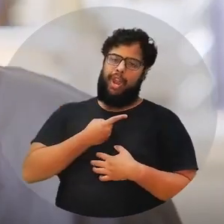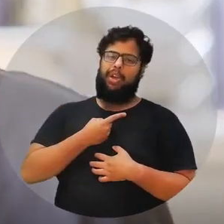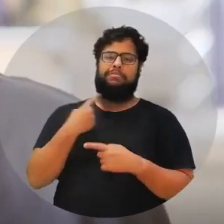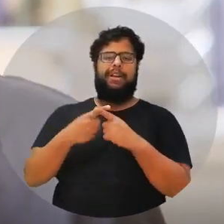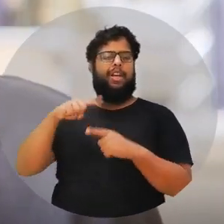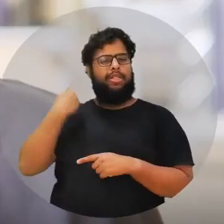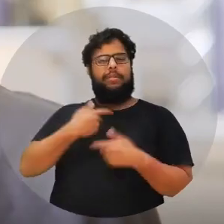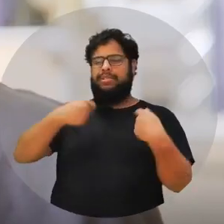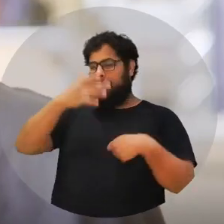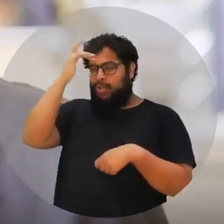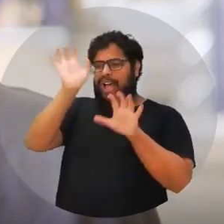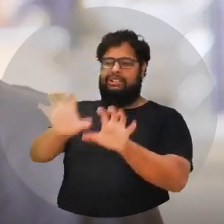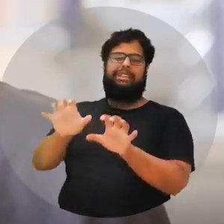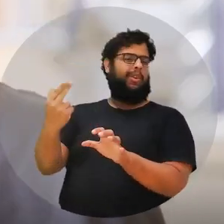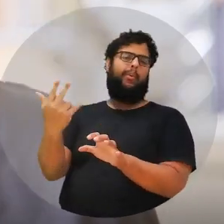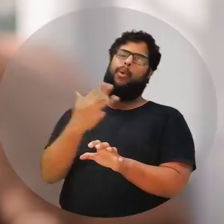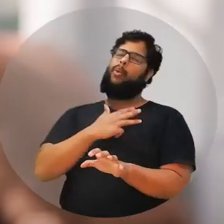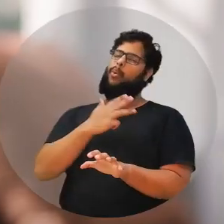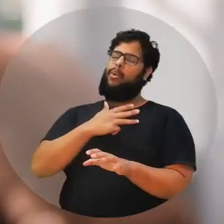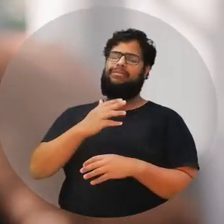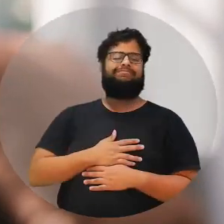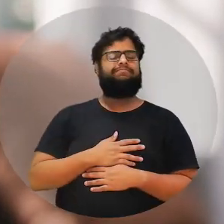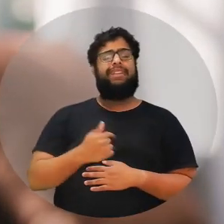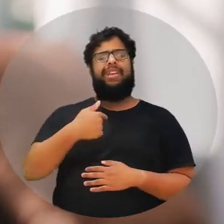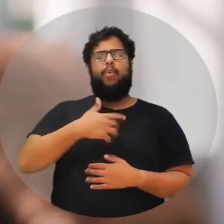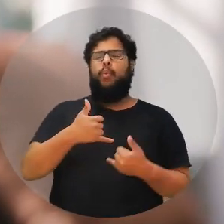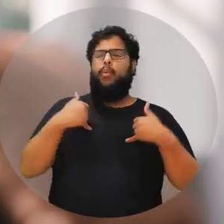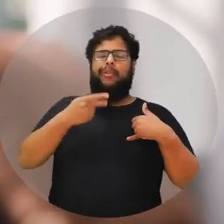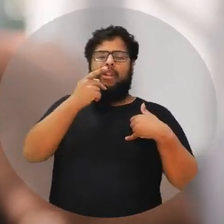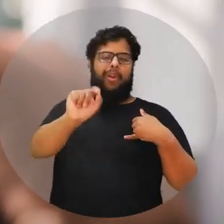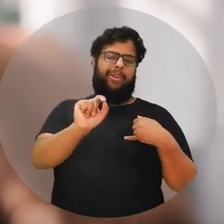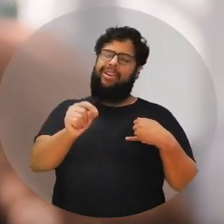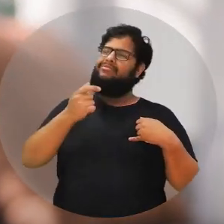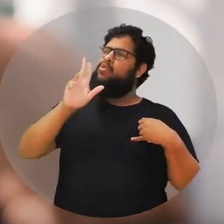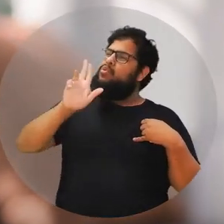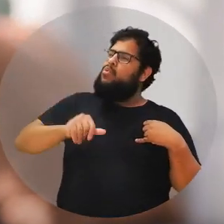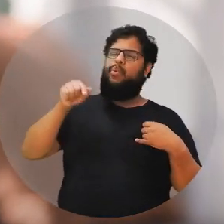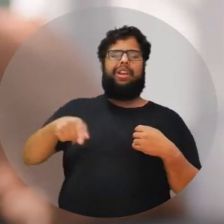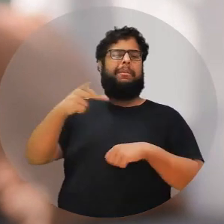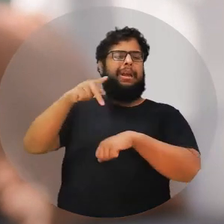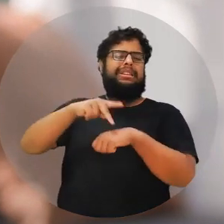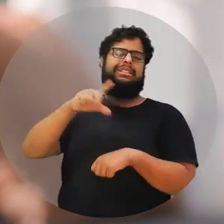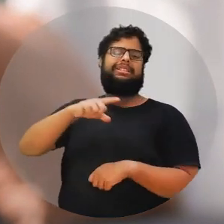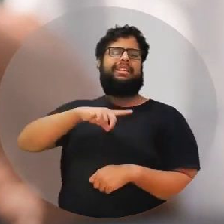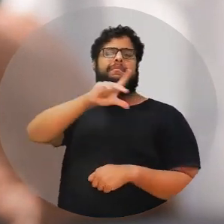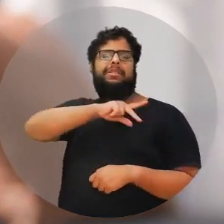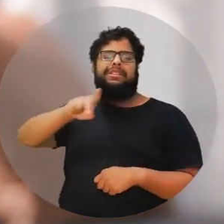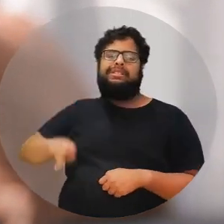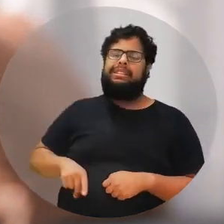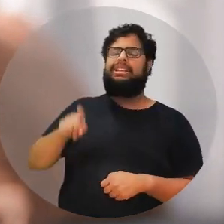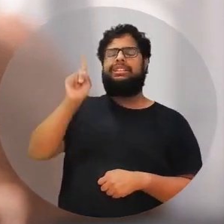nós. Nós estamos precisando de pessoas assim, igual o Lula. Eu tenho orgulho de dizer, nunca esse país teve um